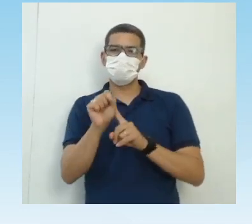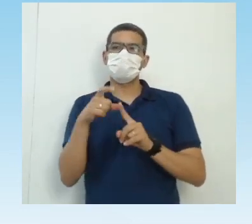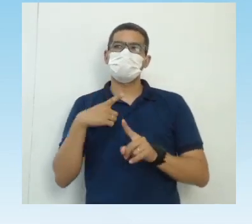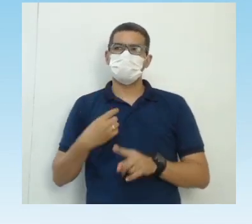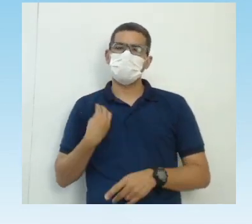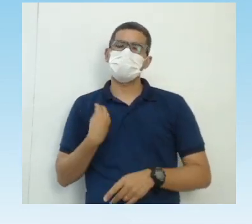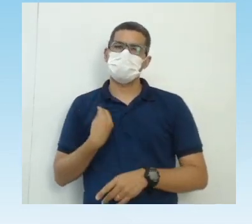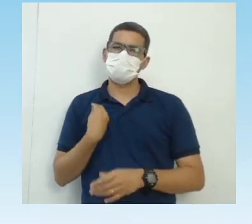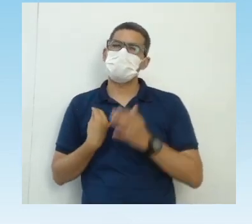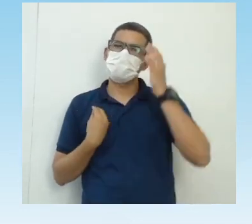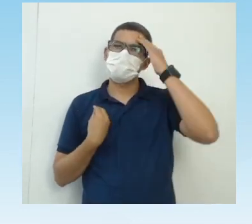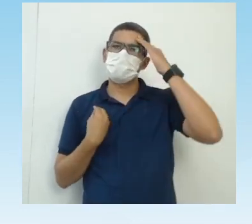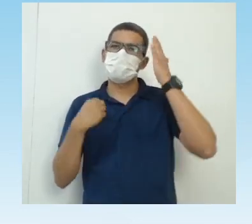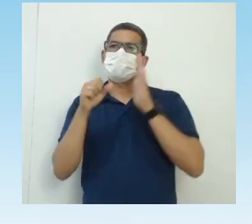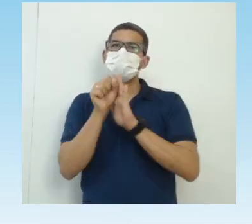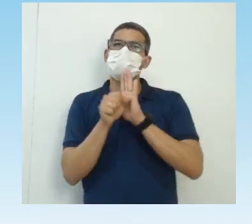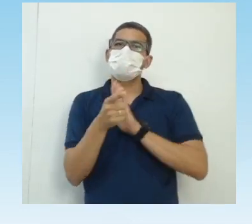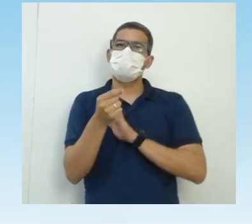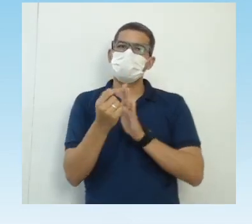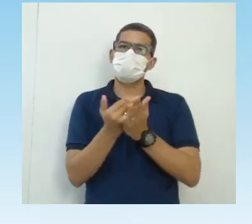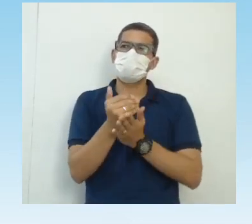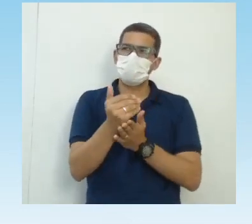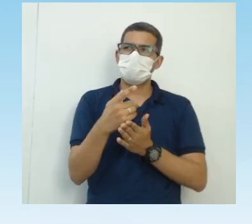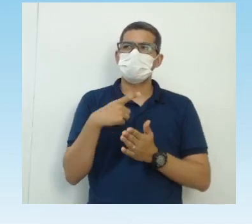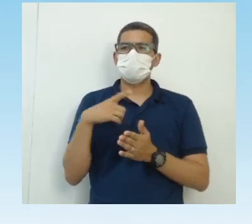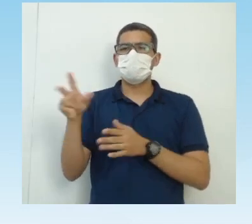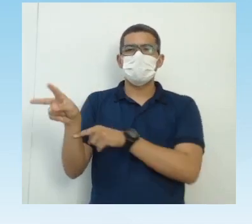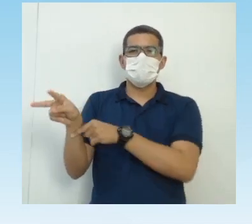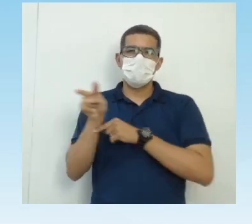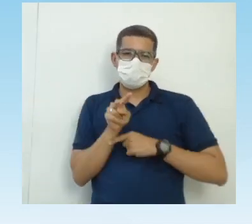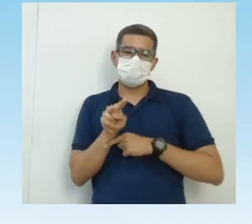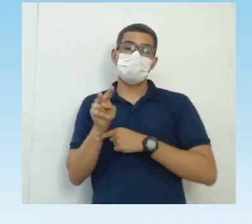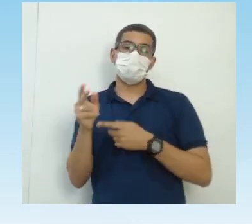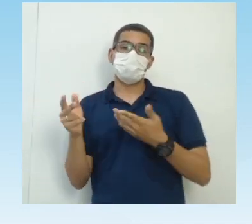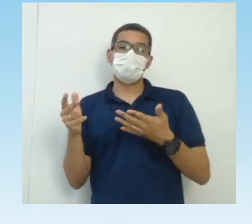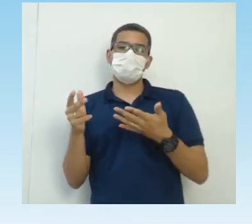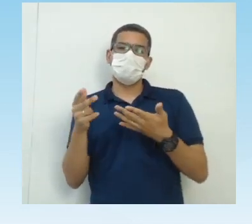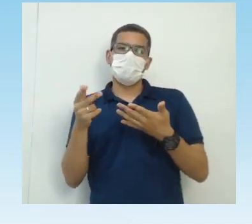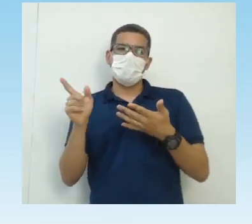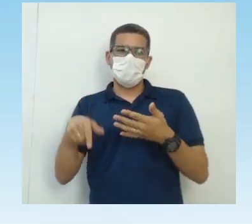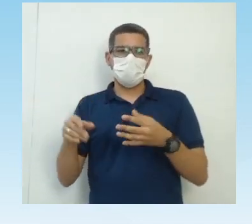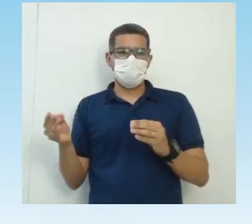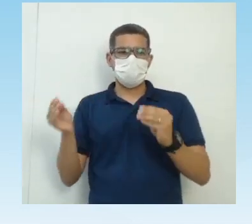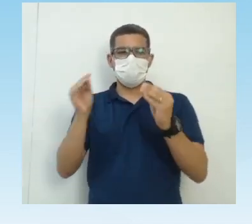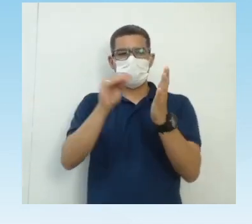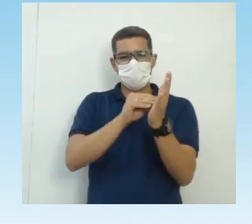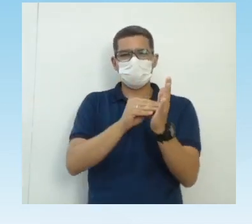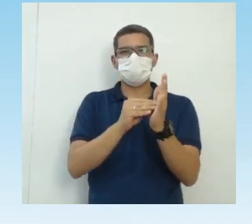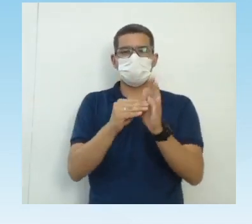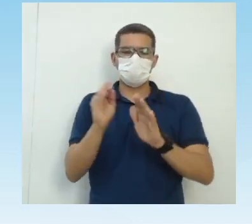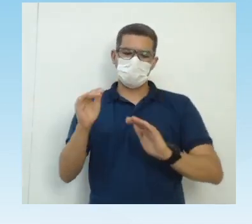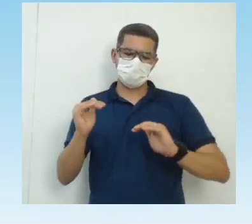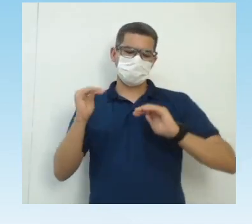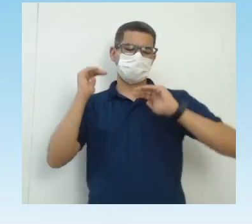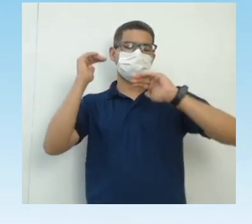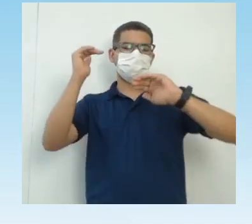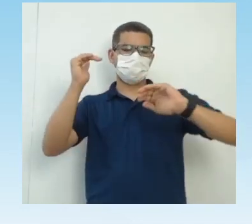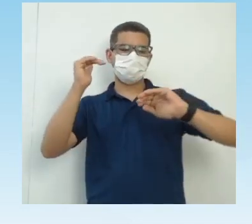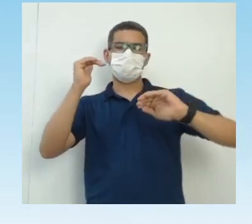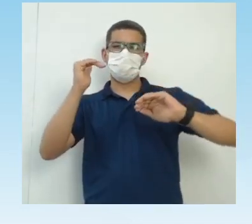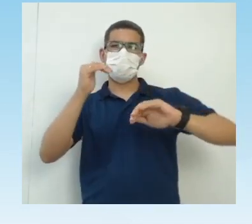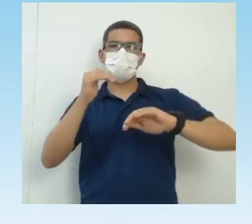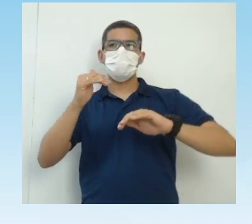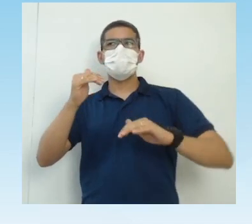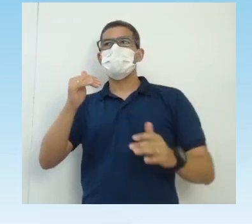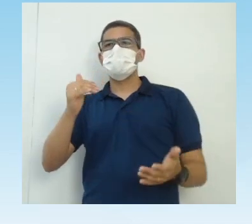ela vai ser pega emprestada, vamos chamar assim, para justificar, né, uma espécie de superioridade racial dos